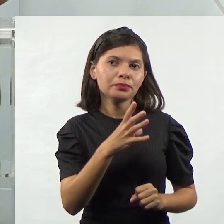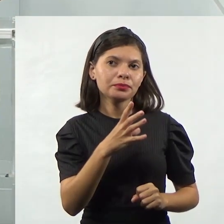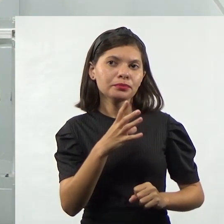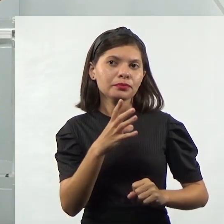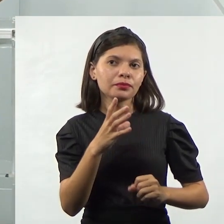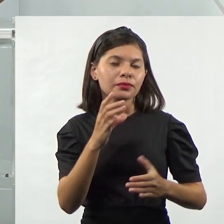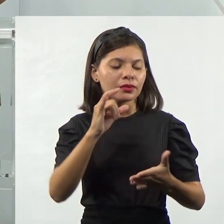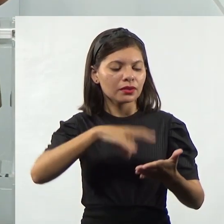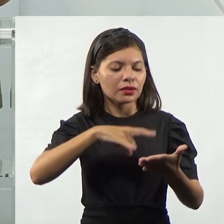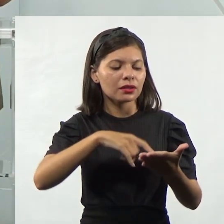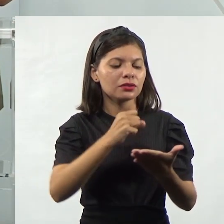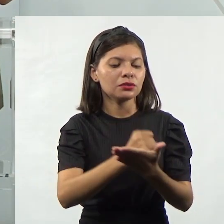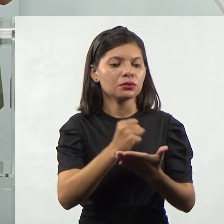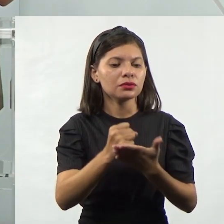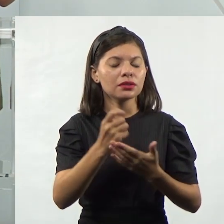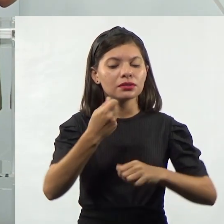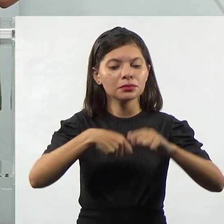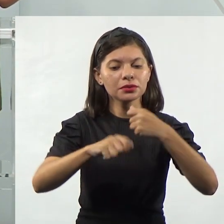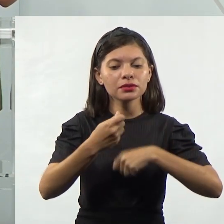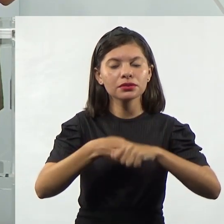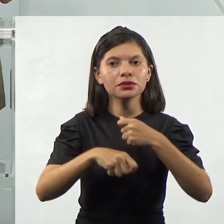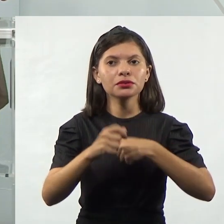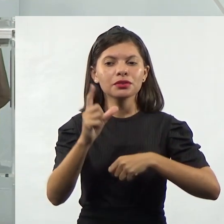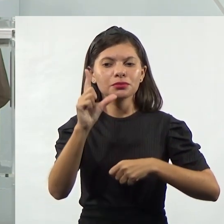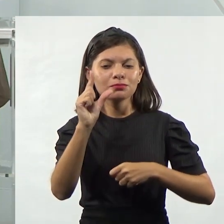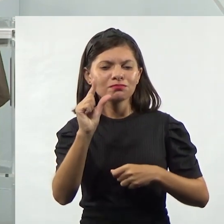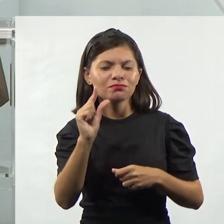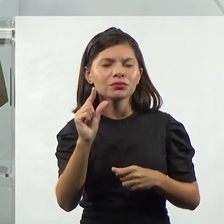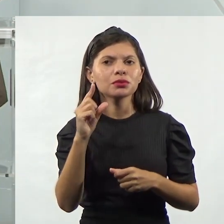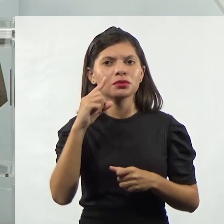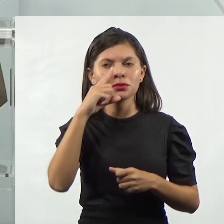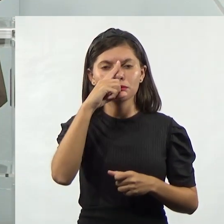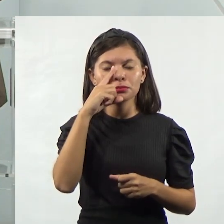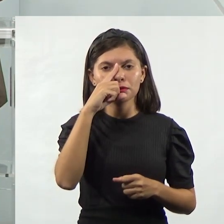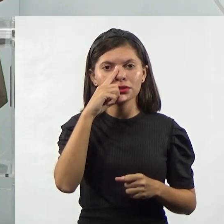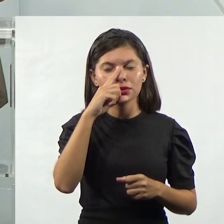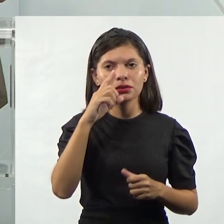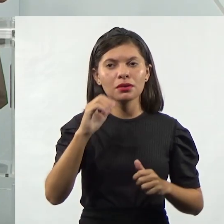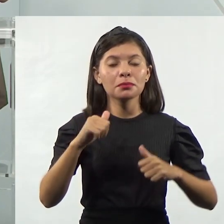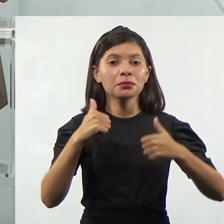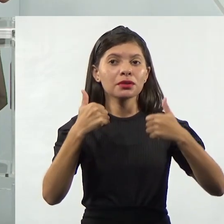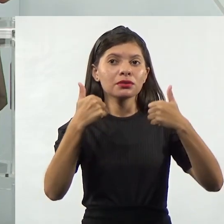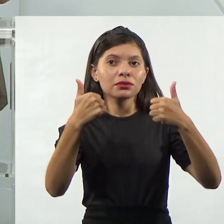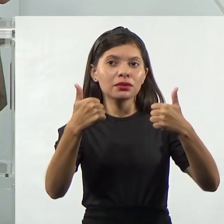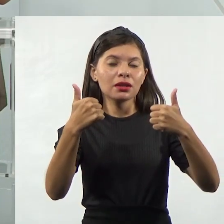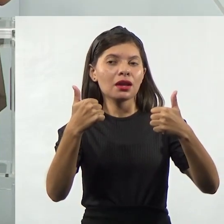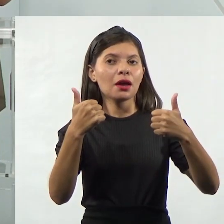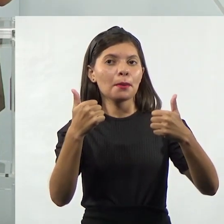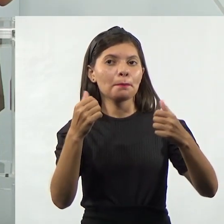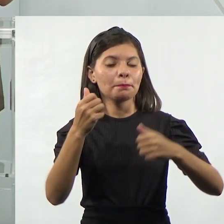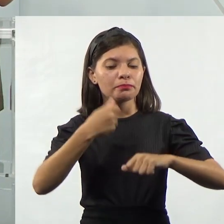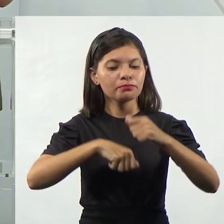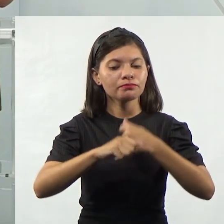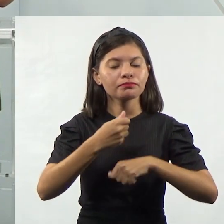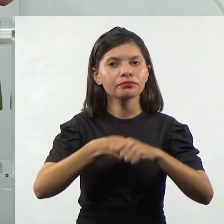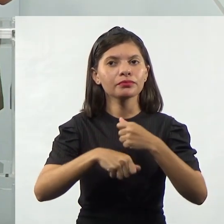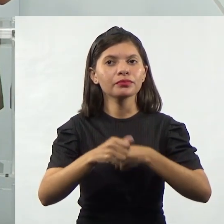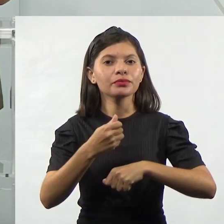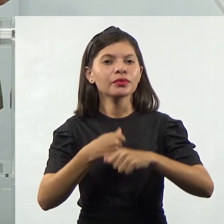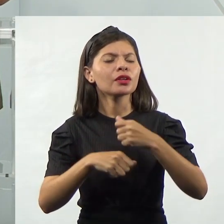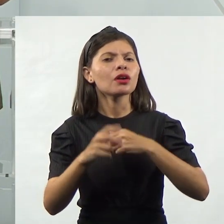licitações e contratos administrativos é justamente diminuir a corrupção, né? É melhorar a